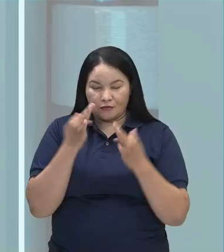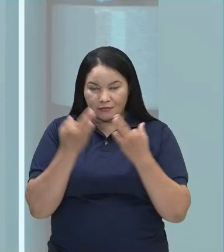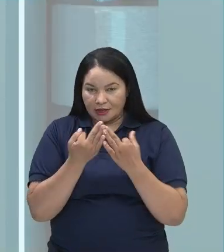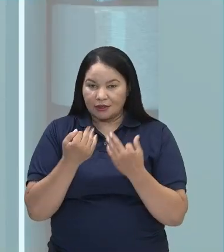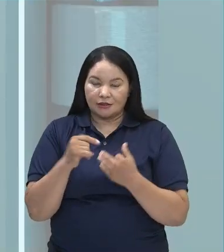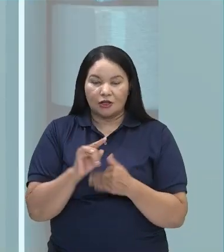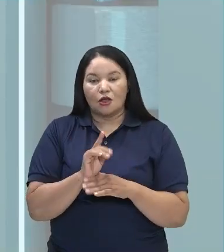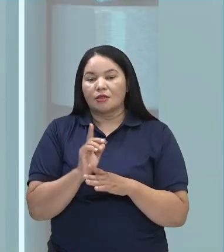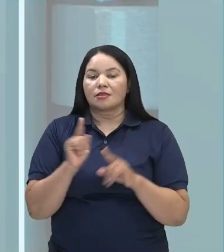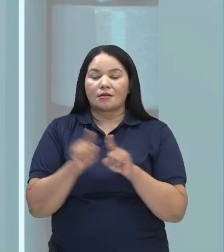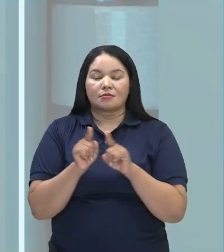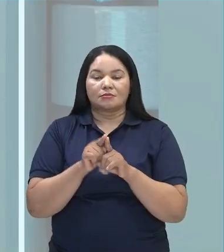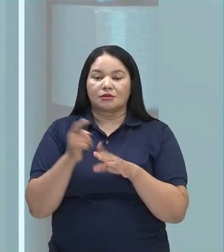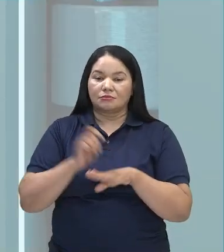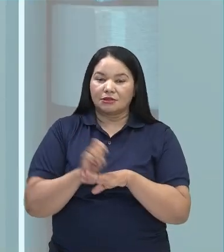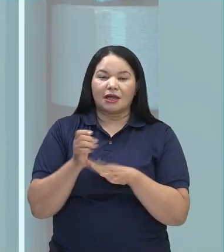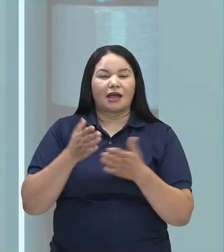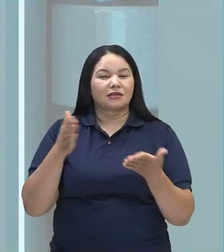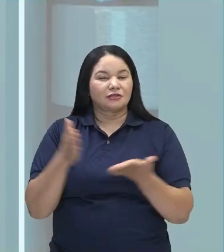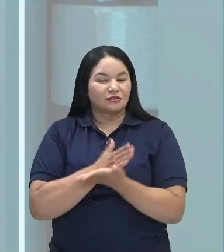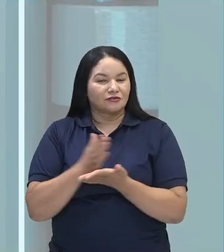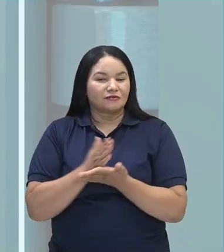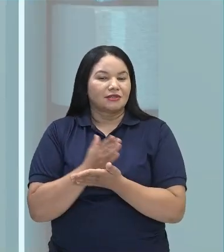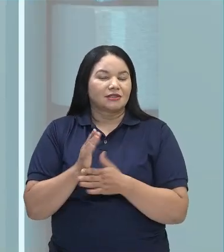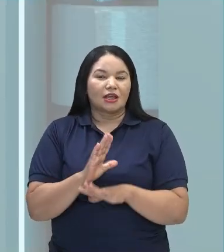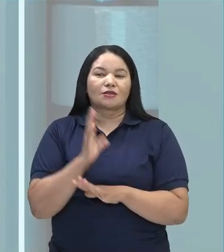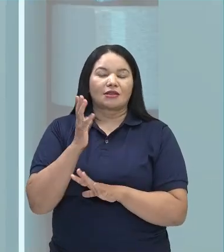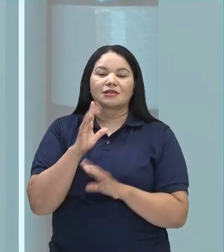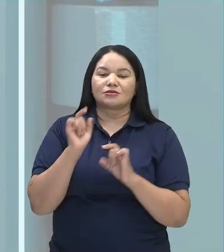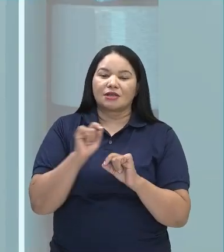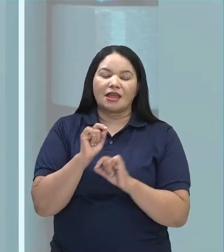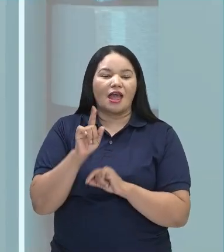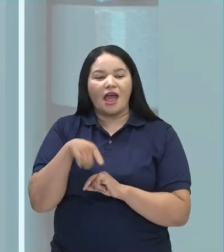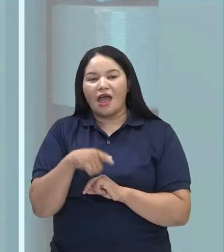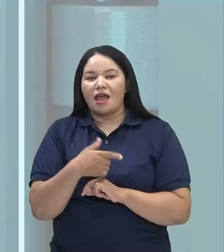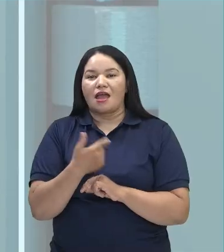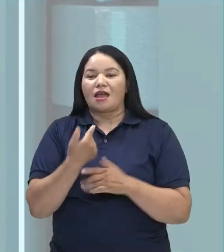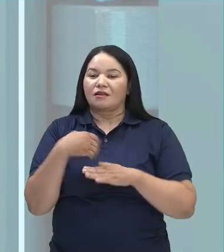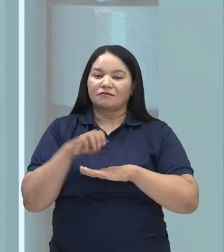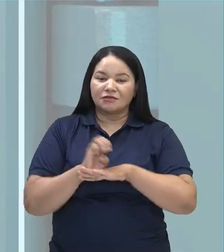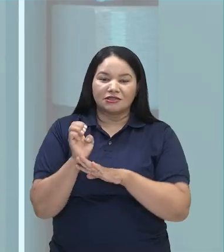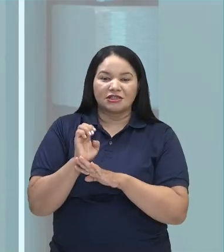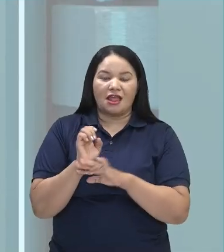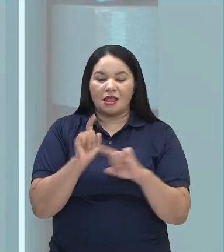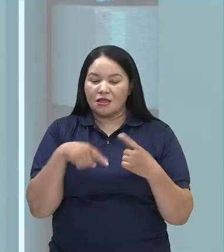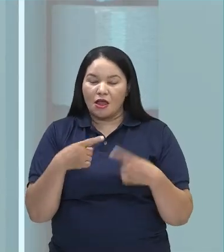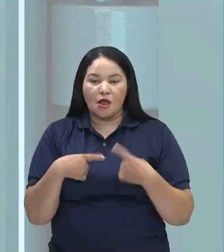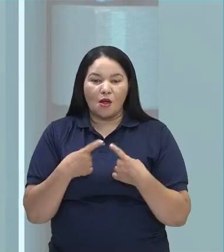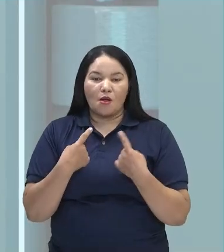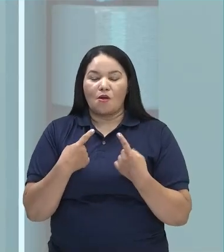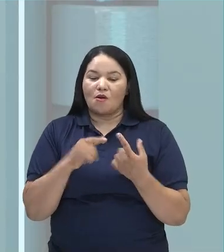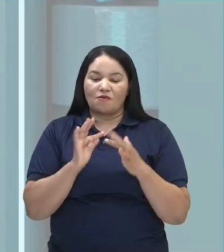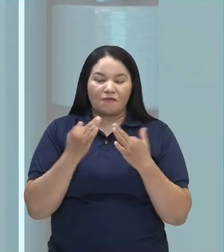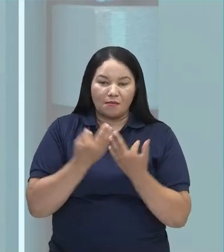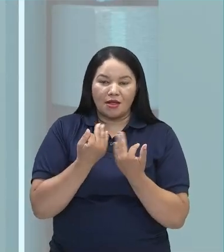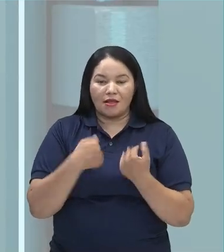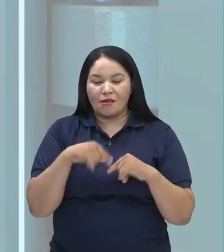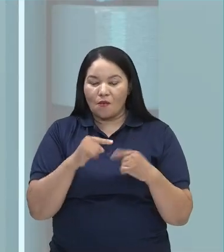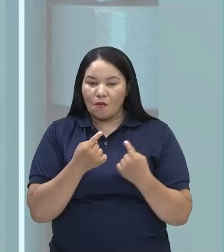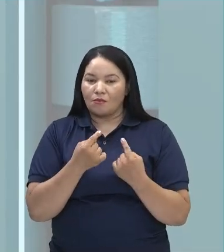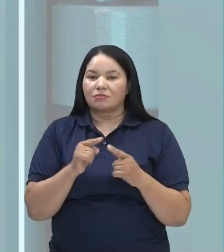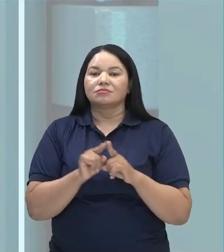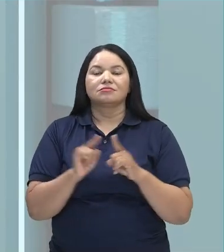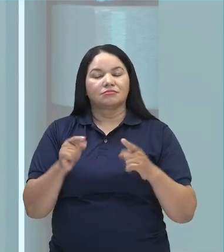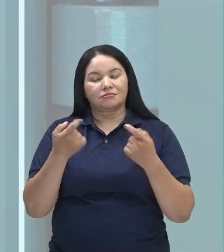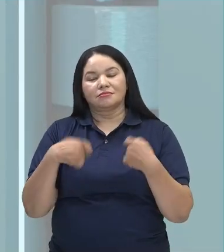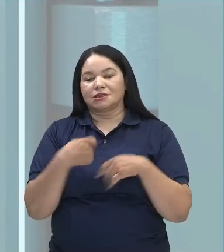Estado também. Por isso que muitos falam, mas o Estado está se metendo na minha família. Tem hora que o Estado tem